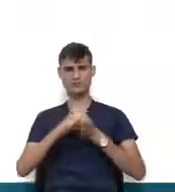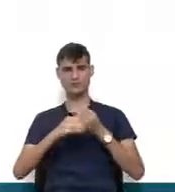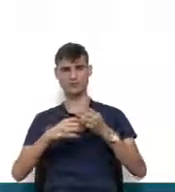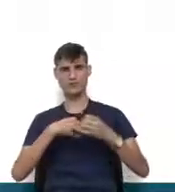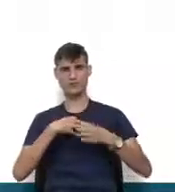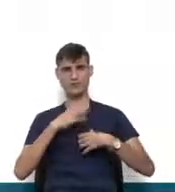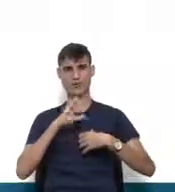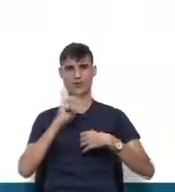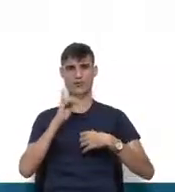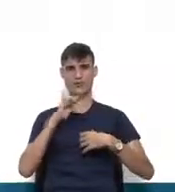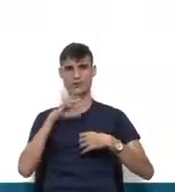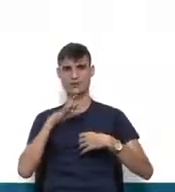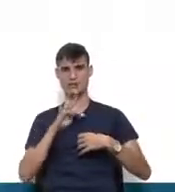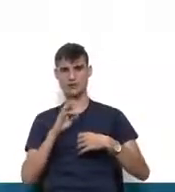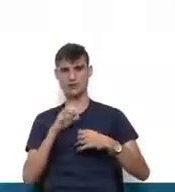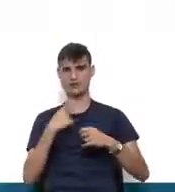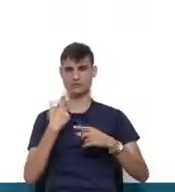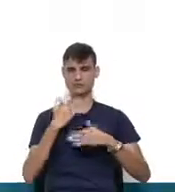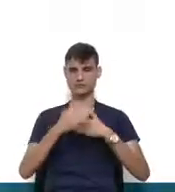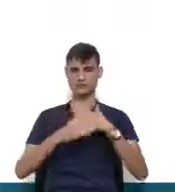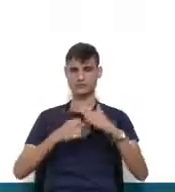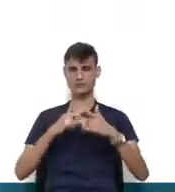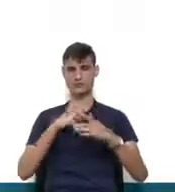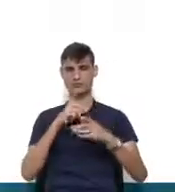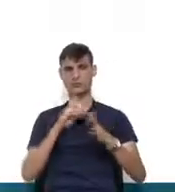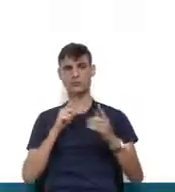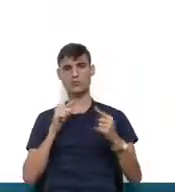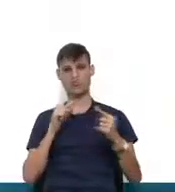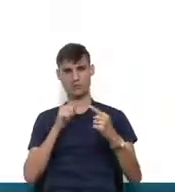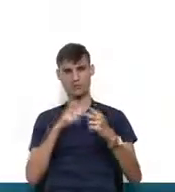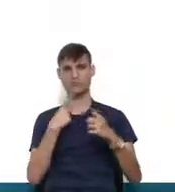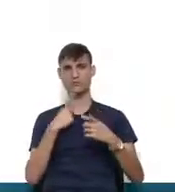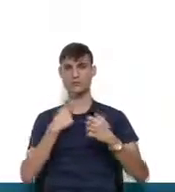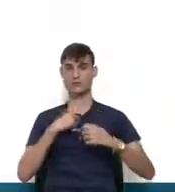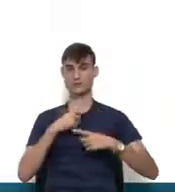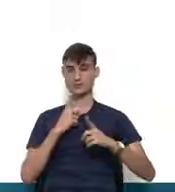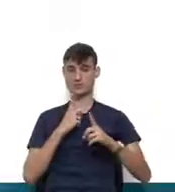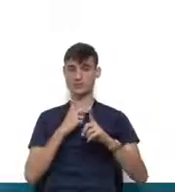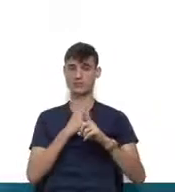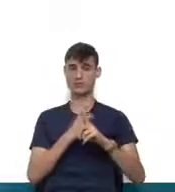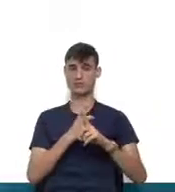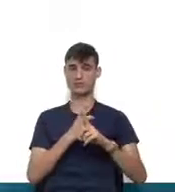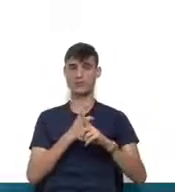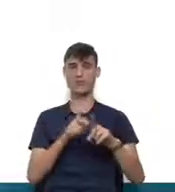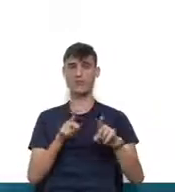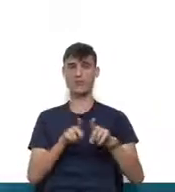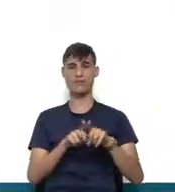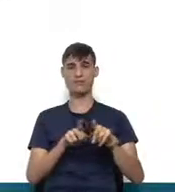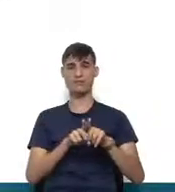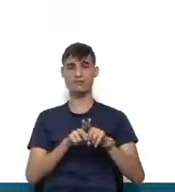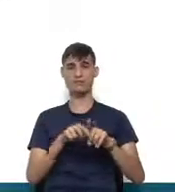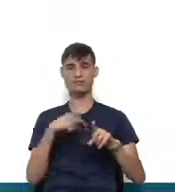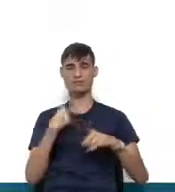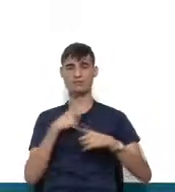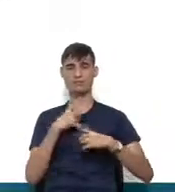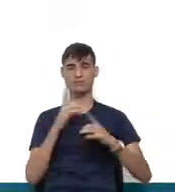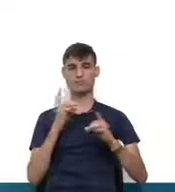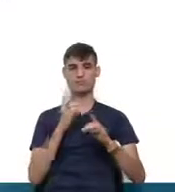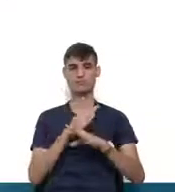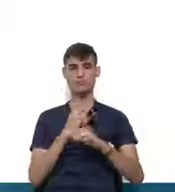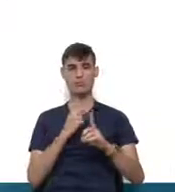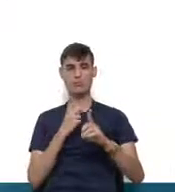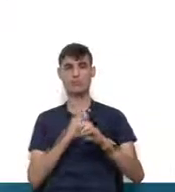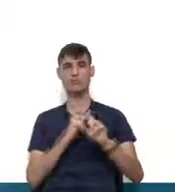nossos coeficientes, tá? Que é um dos objetivos que a gente precisa encontrá-los, e para isso nós vamos